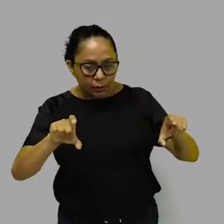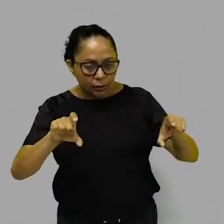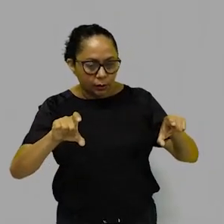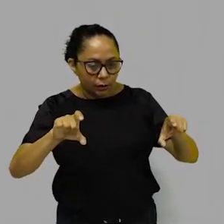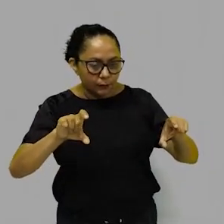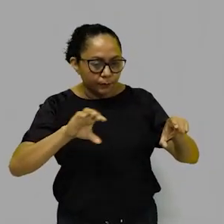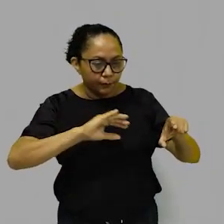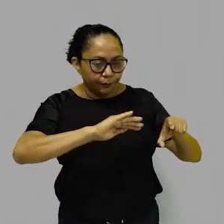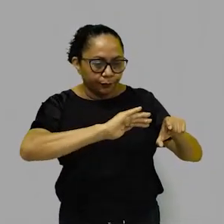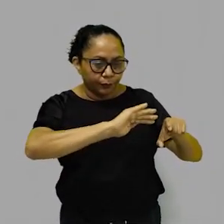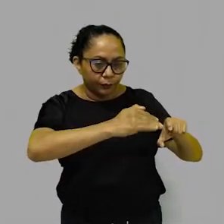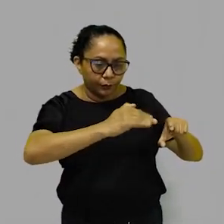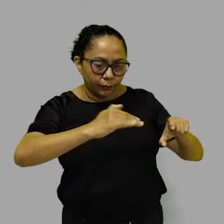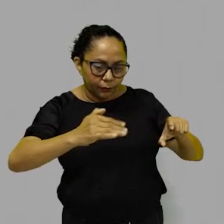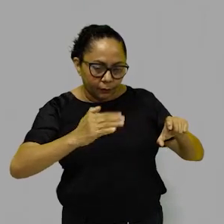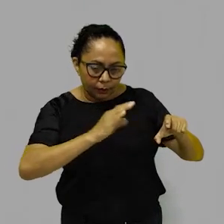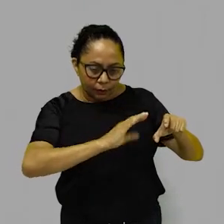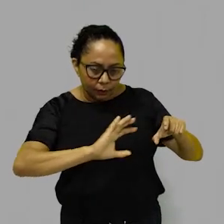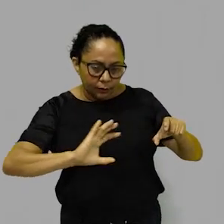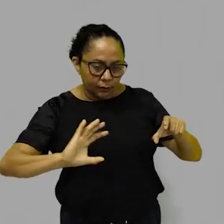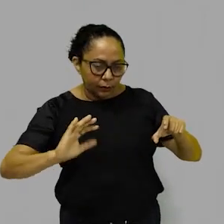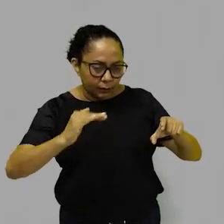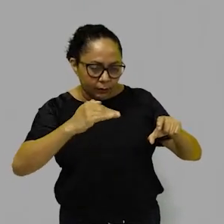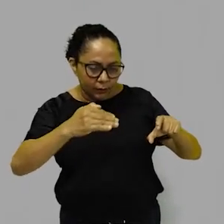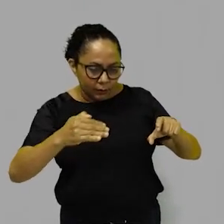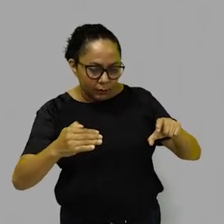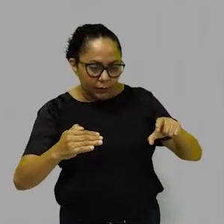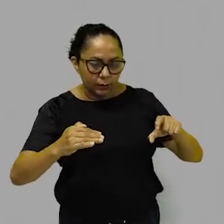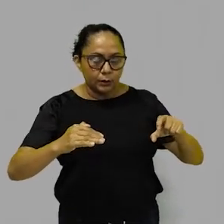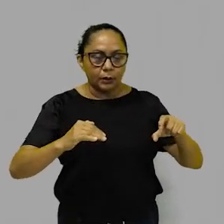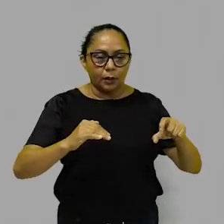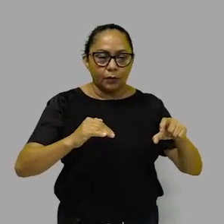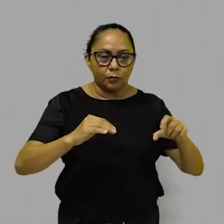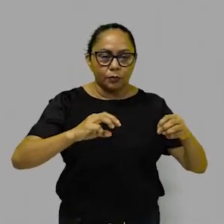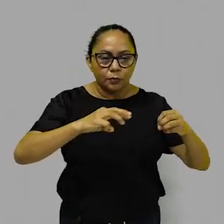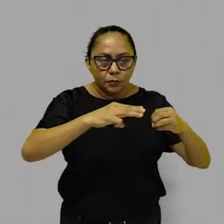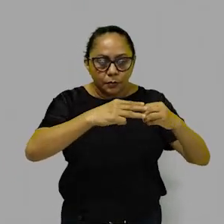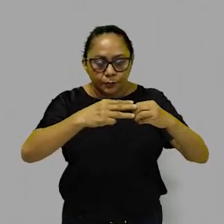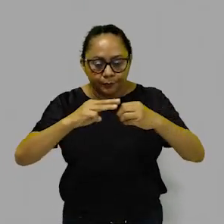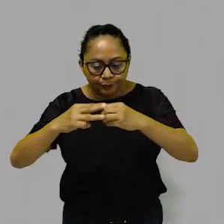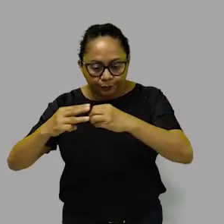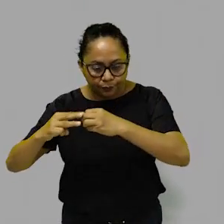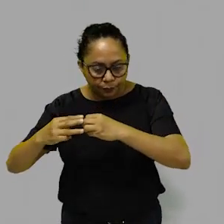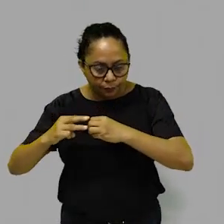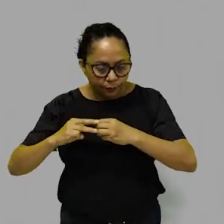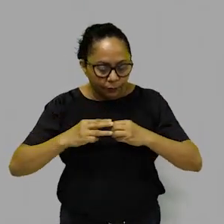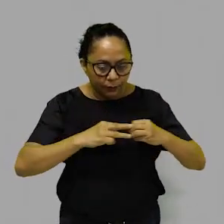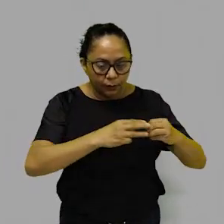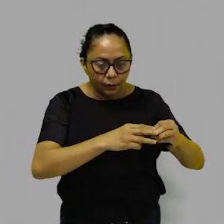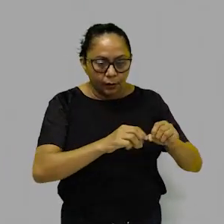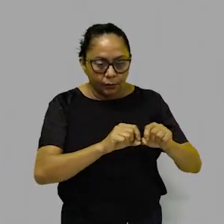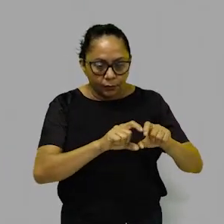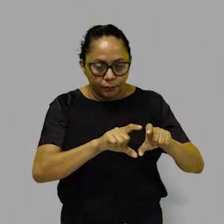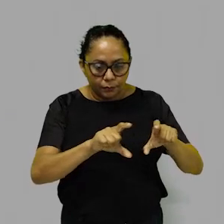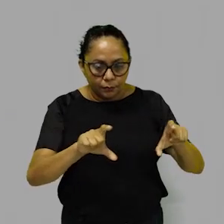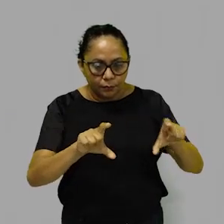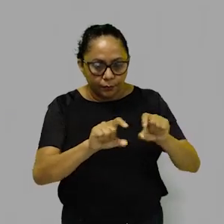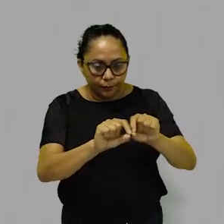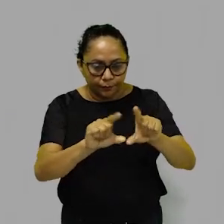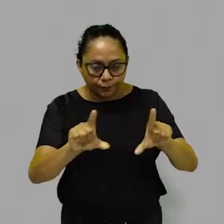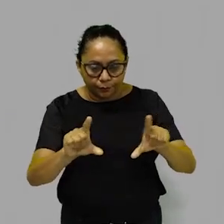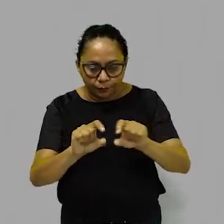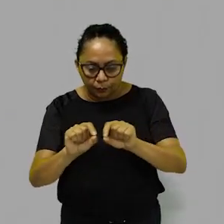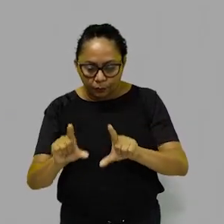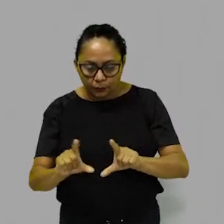células. Então, essas células que formam essa parede do vaso sanguíneo, elas vão aumentar o espaço entre elas. Então, vai ficar